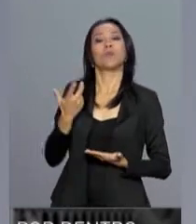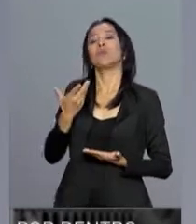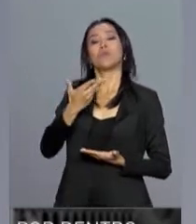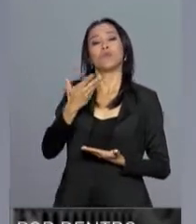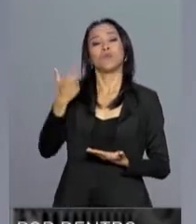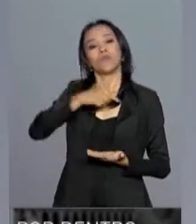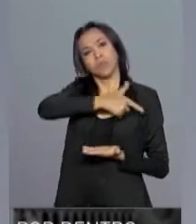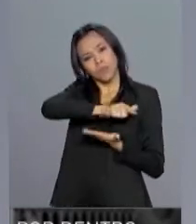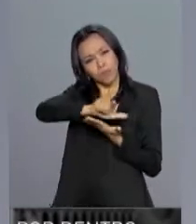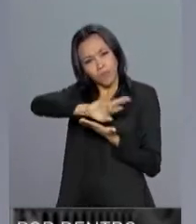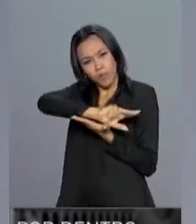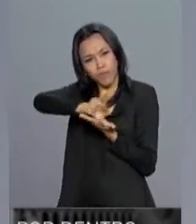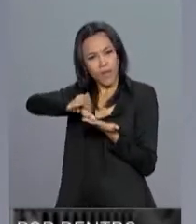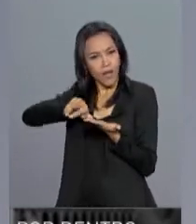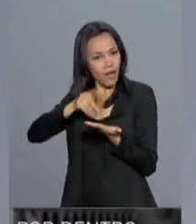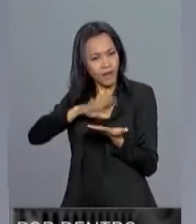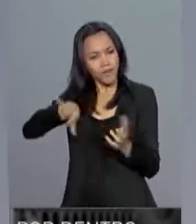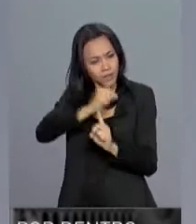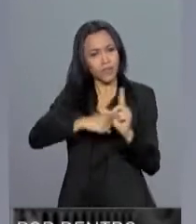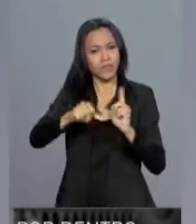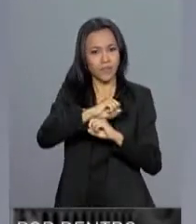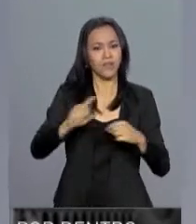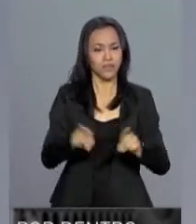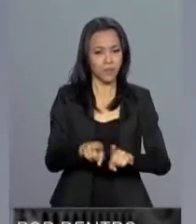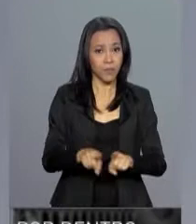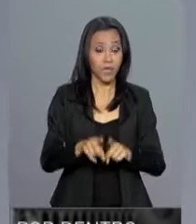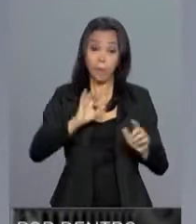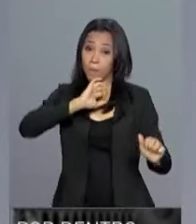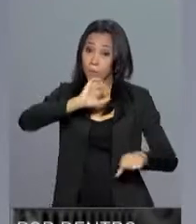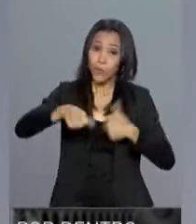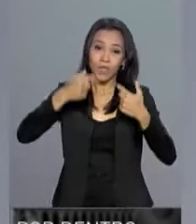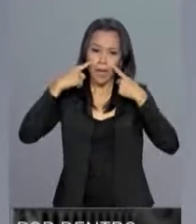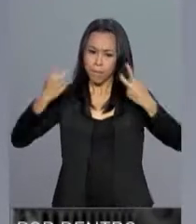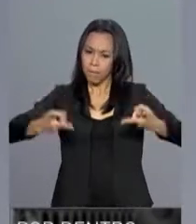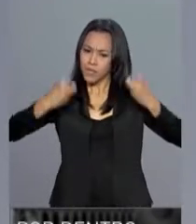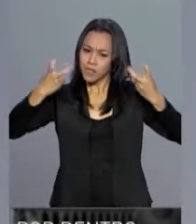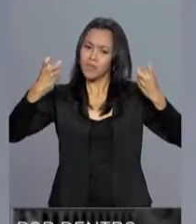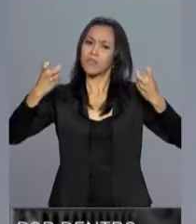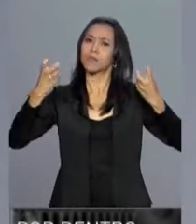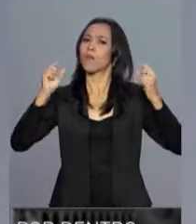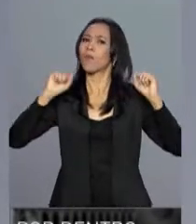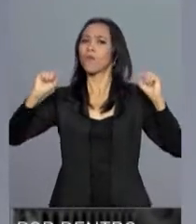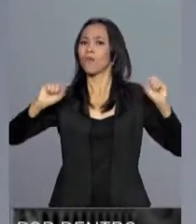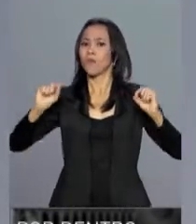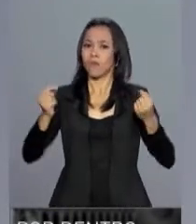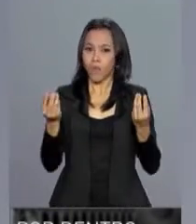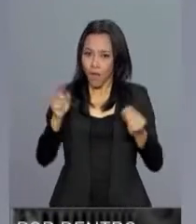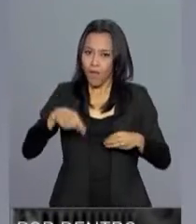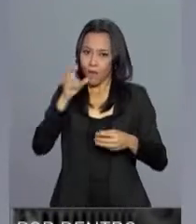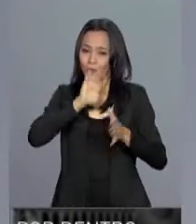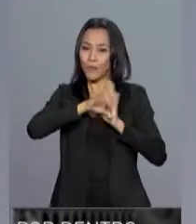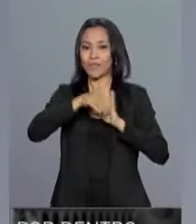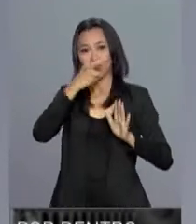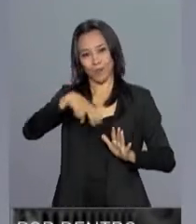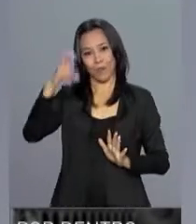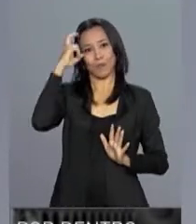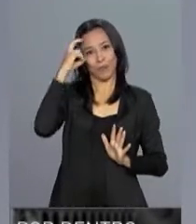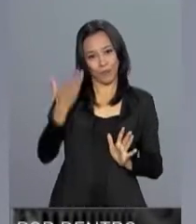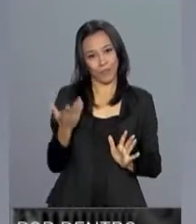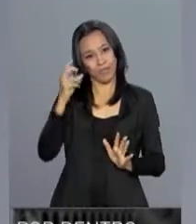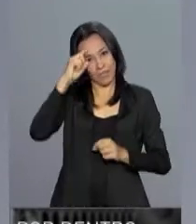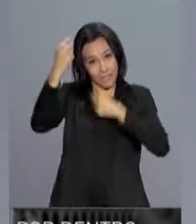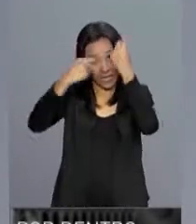em geral e também o conjunto da sociedade os músicos mudar o olhar com que tradicionalmente encaramos as atividades culturais e